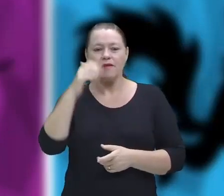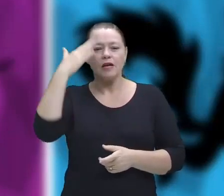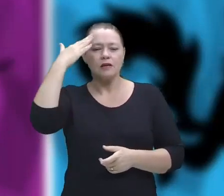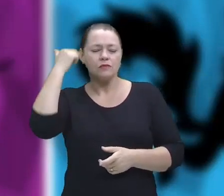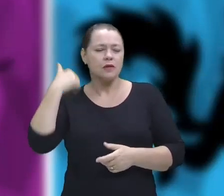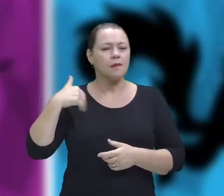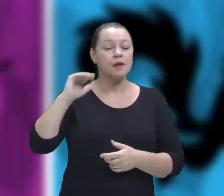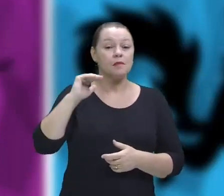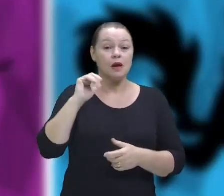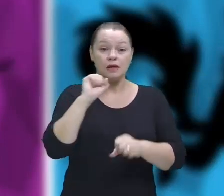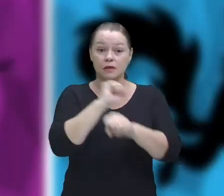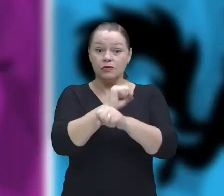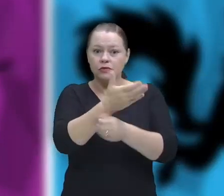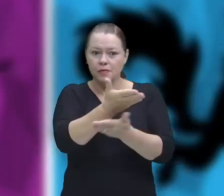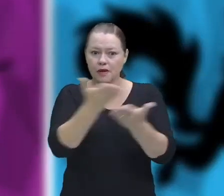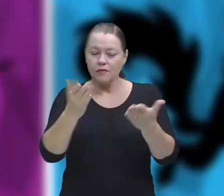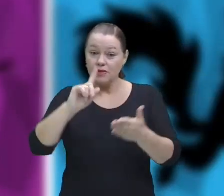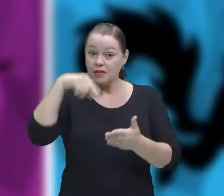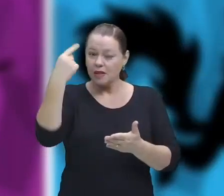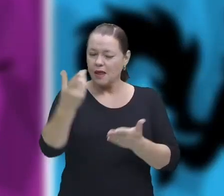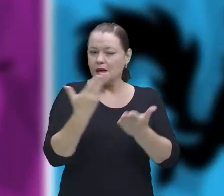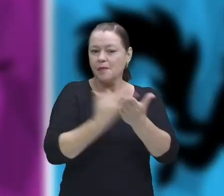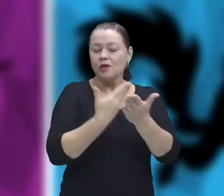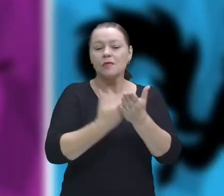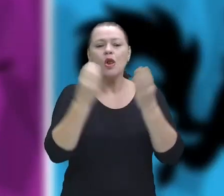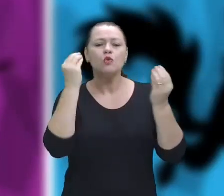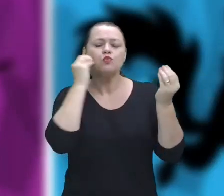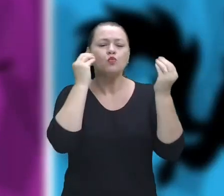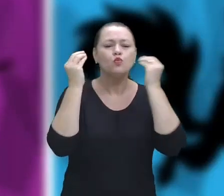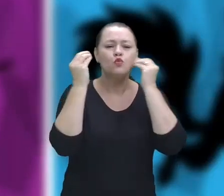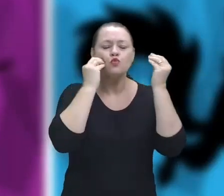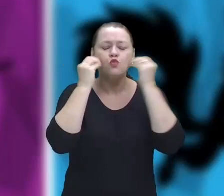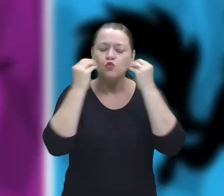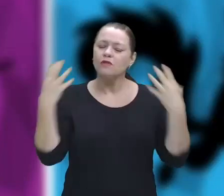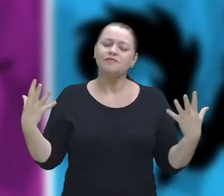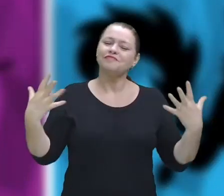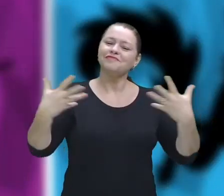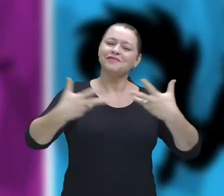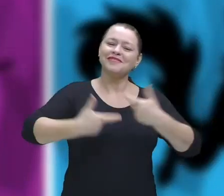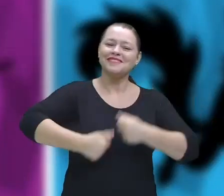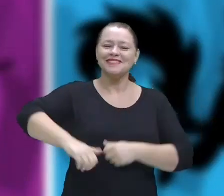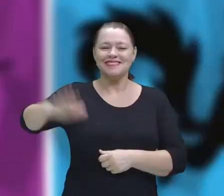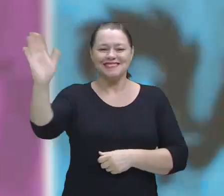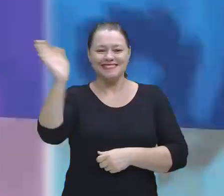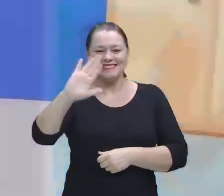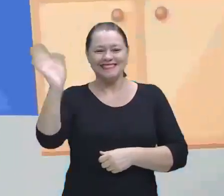espero você na próxima aula, um beijo e foi maravilhoso. Tchau!